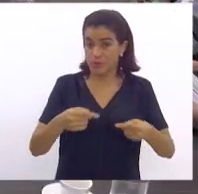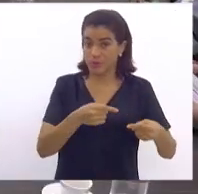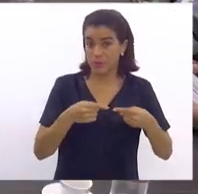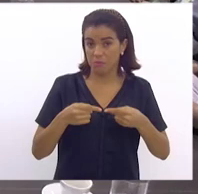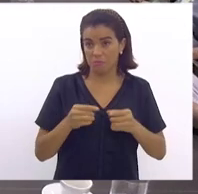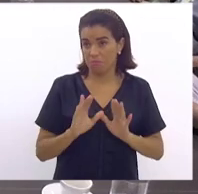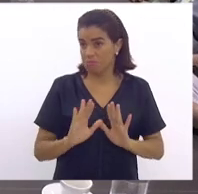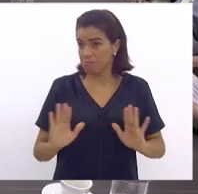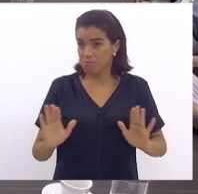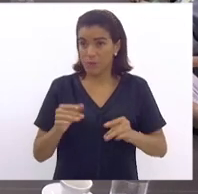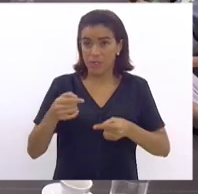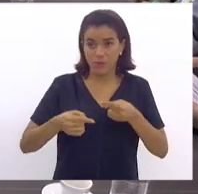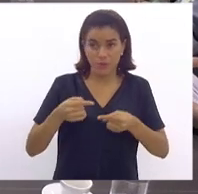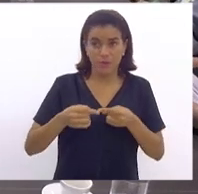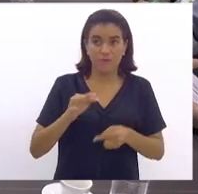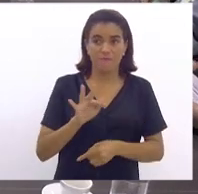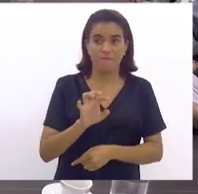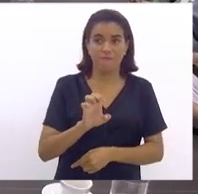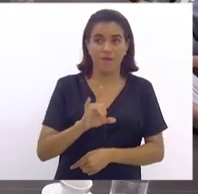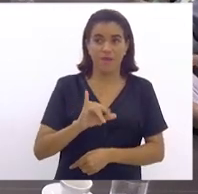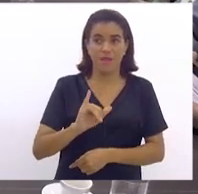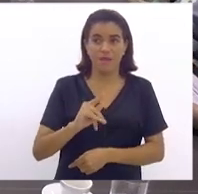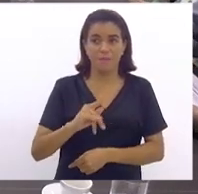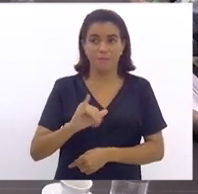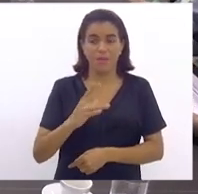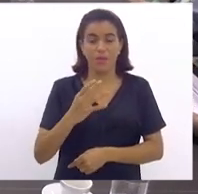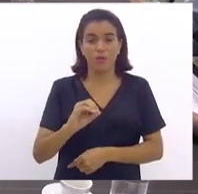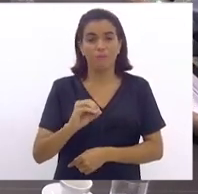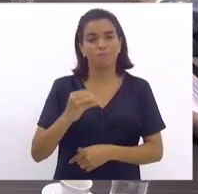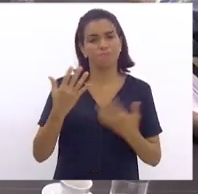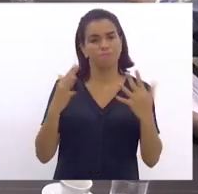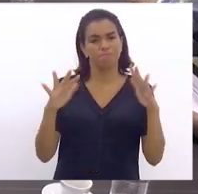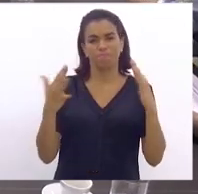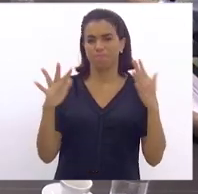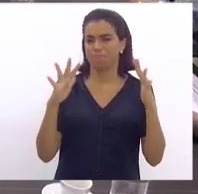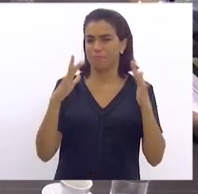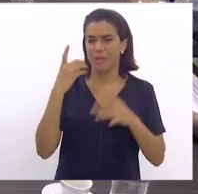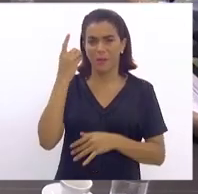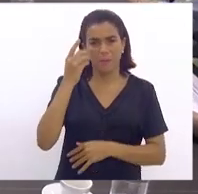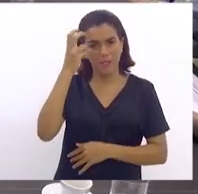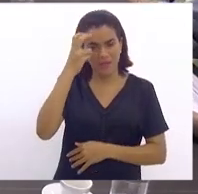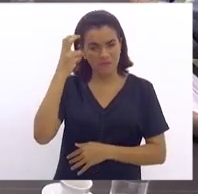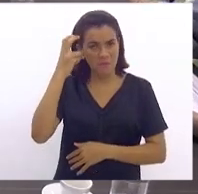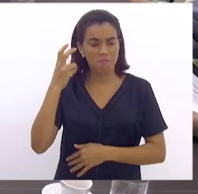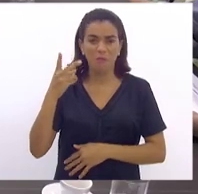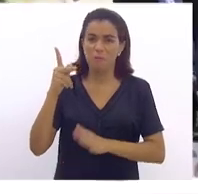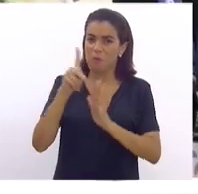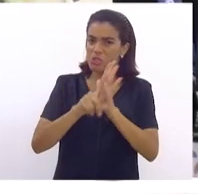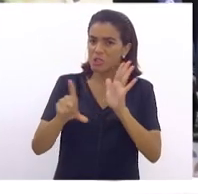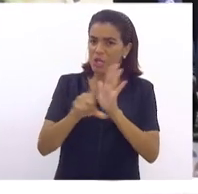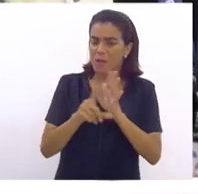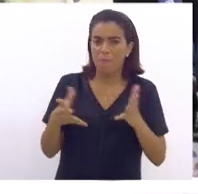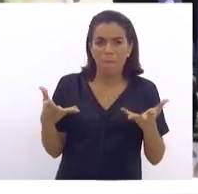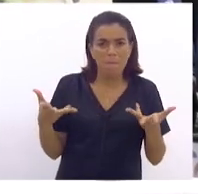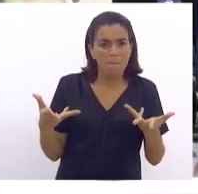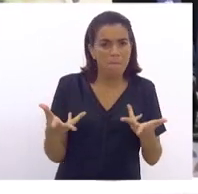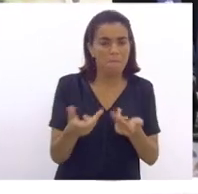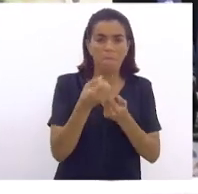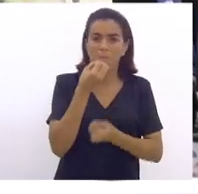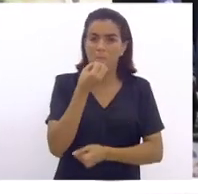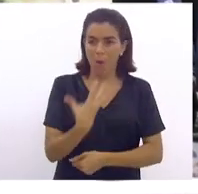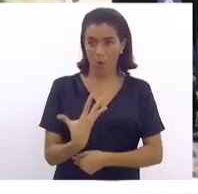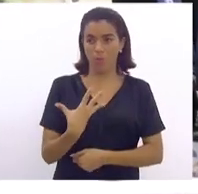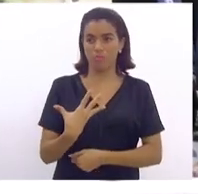Para discutir, deputado Felipe Raves. Só queria parabenizar a deputada Verônica, um projeto muito, muito bacana, muito legal. Eu